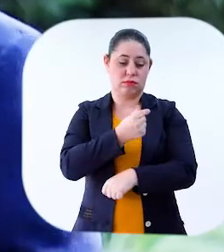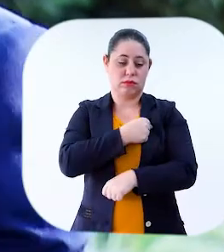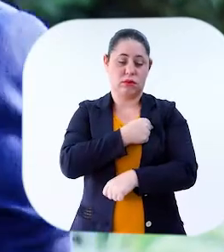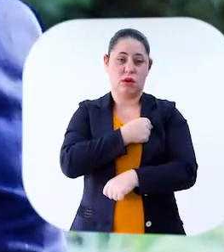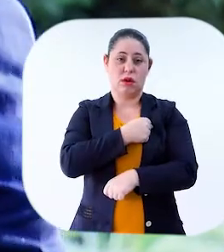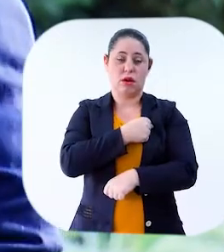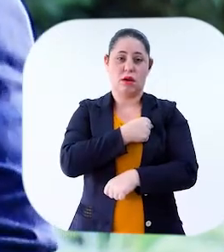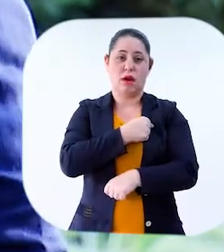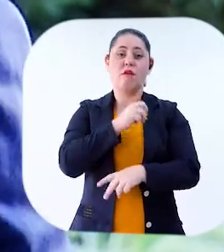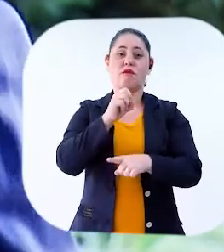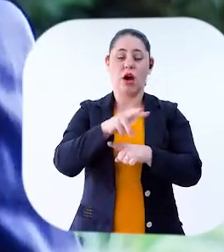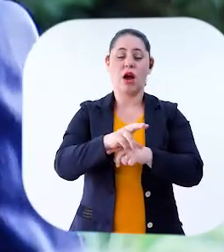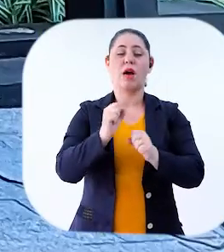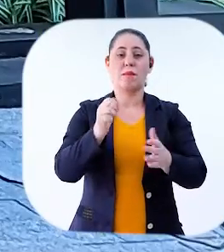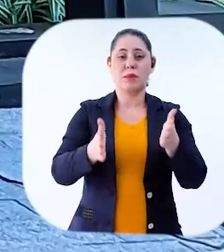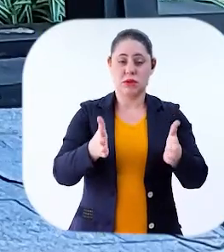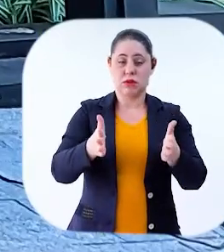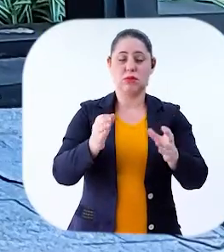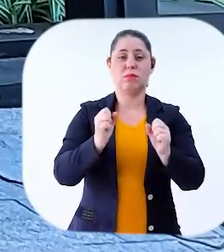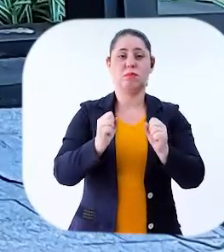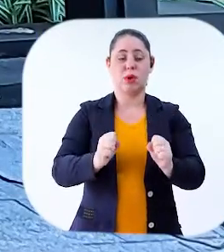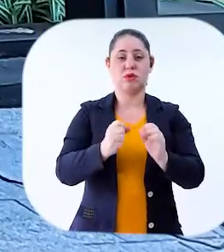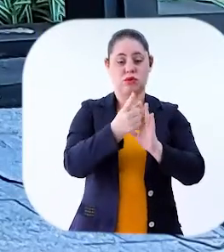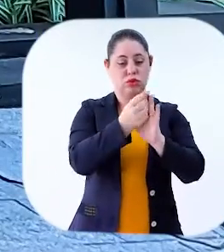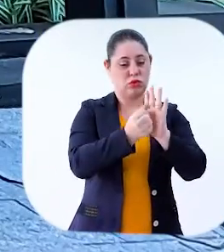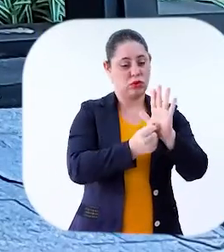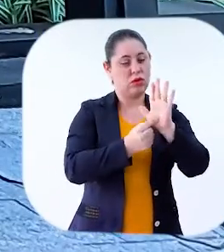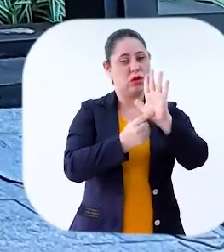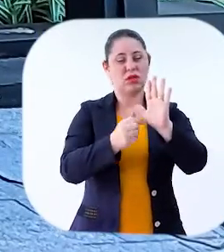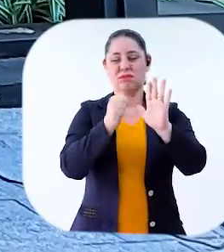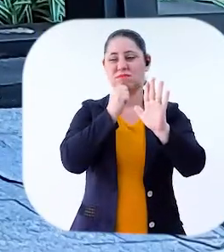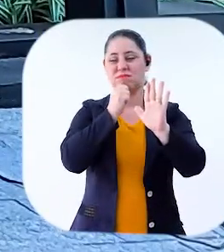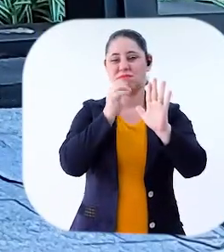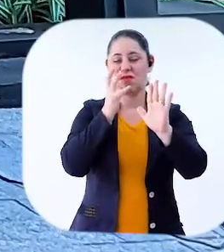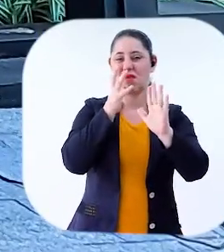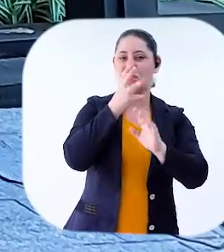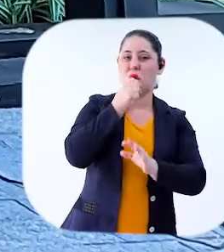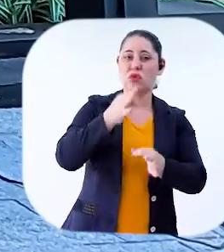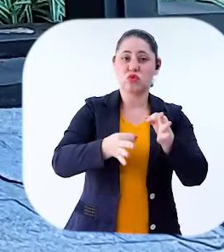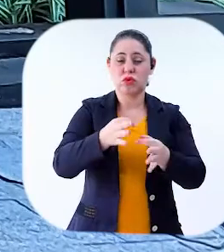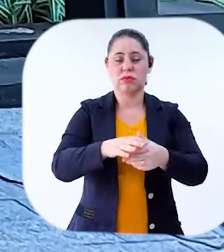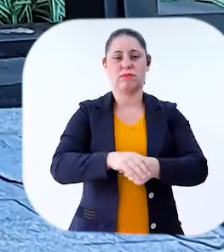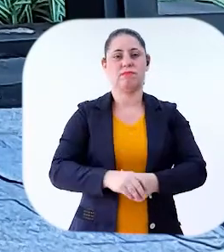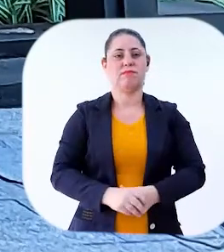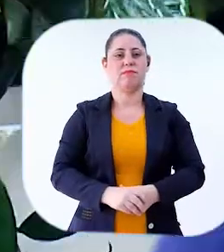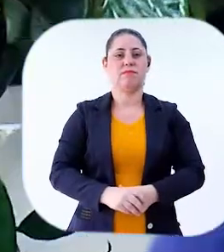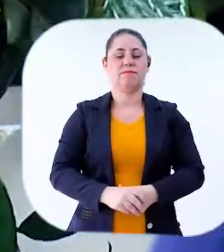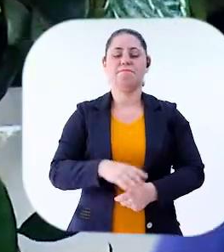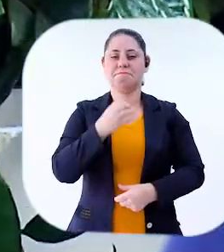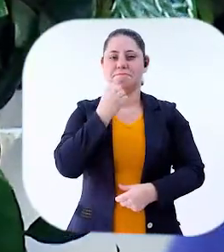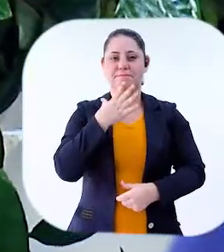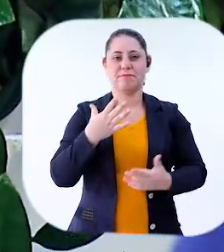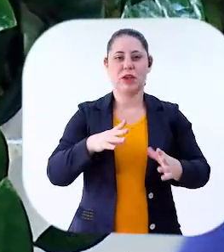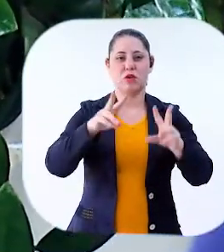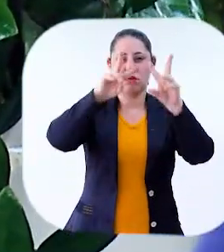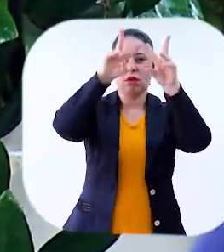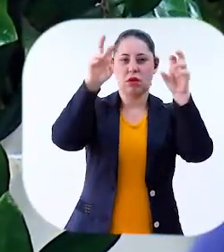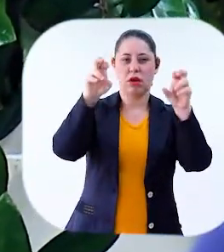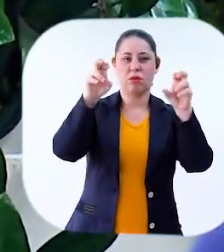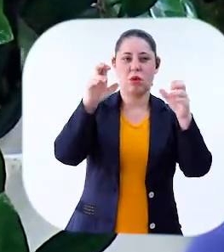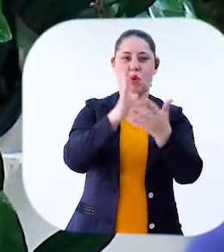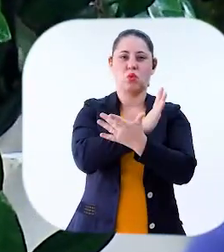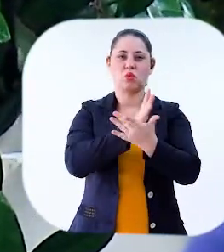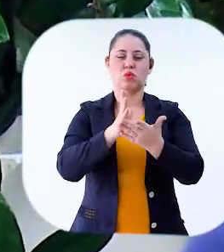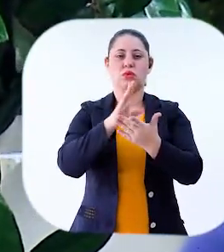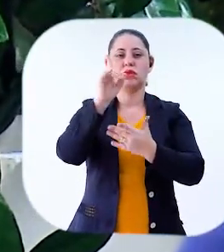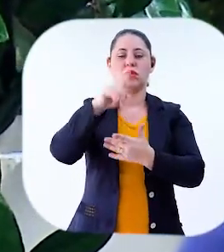esteja realmente apto mesmo que essa prestação de contas ainda demore um pouco a ser julgada. Beleza, a gente falou alguns temas